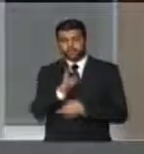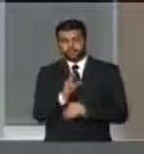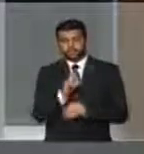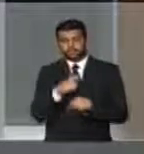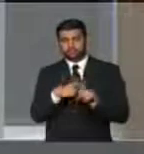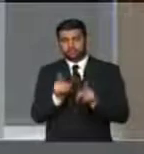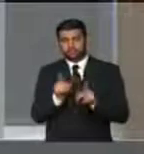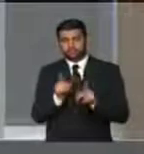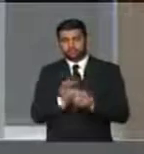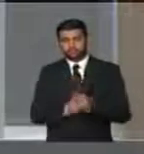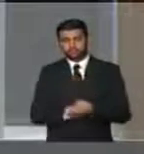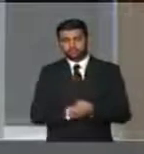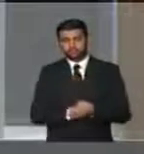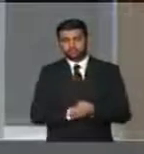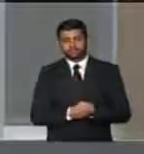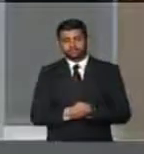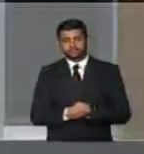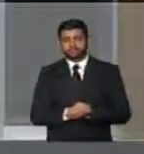Brasil.